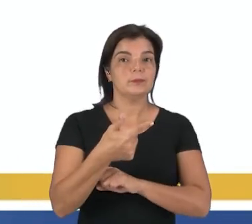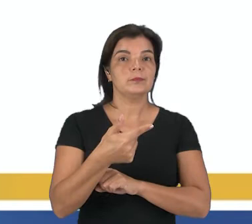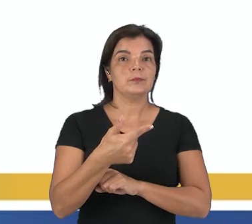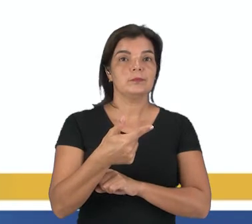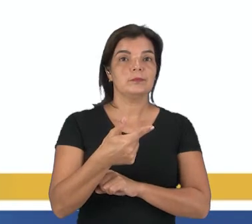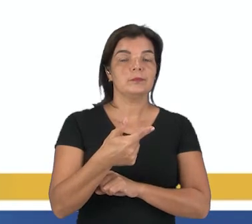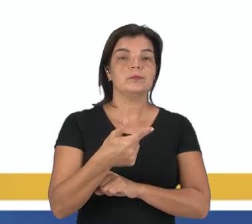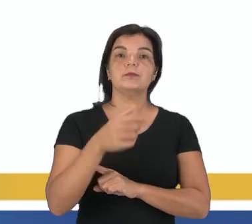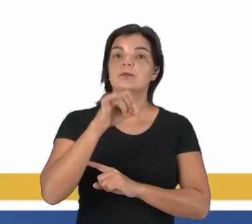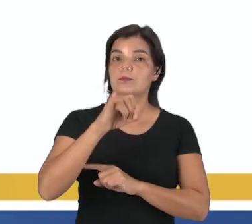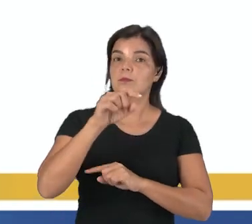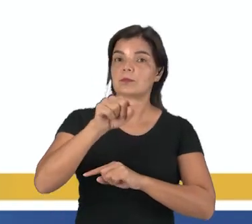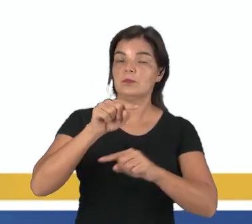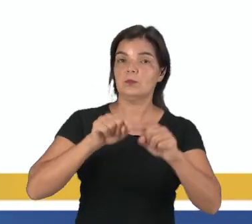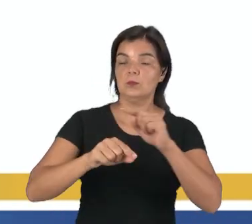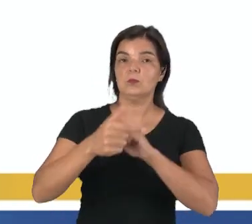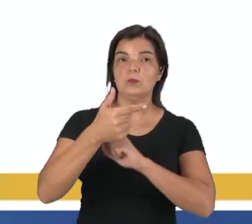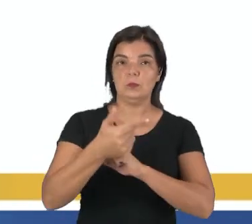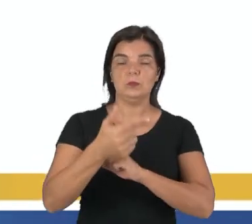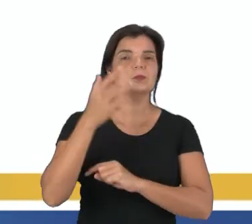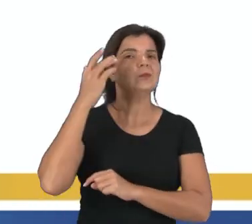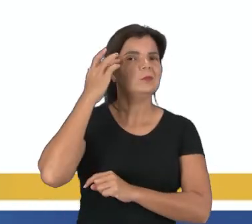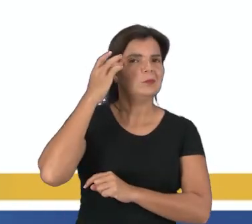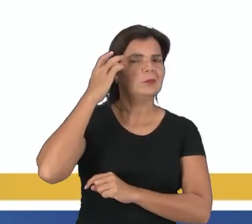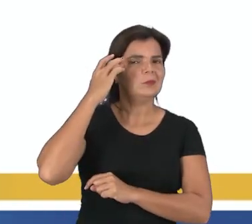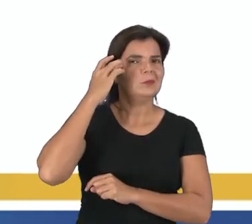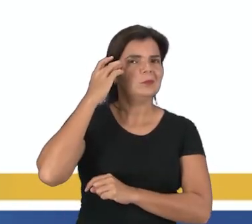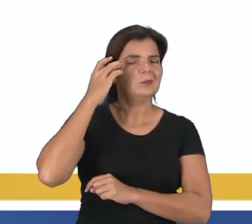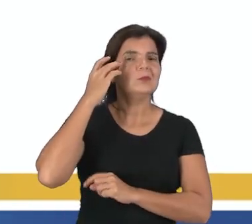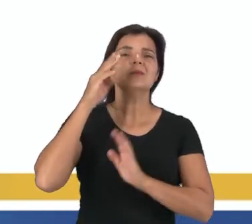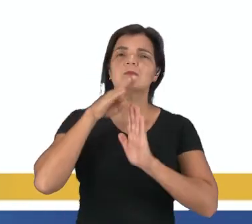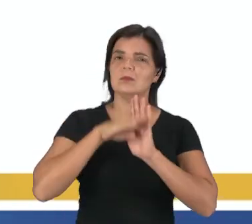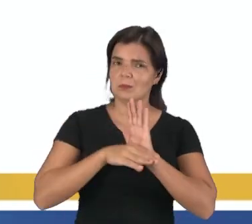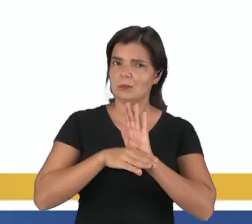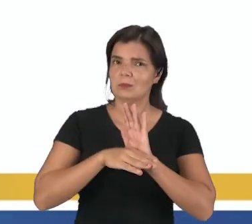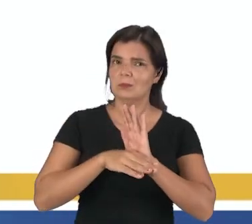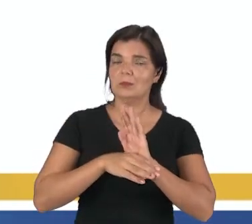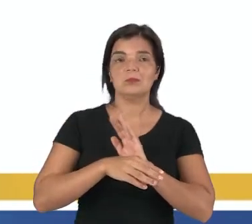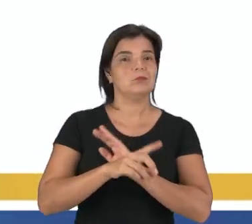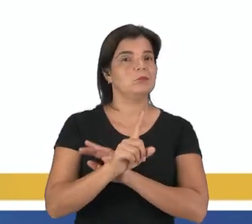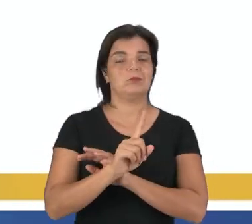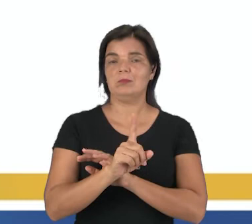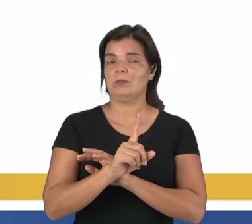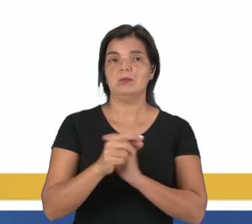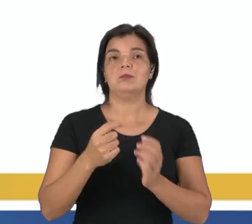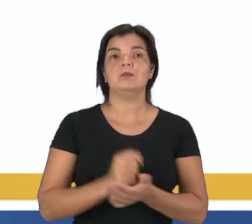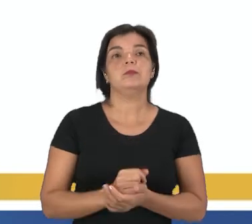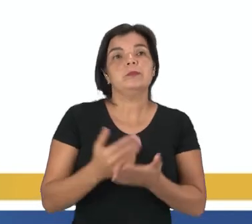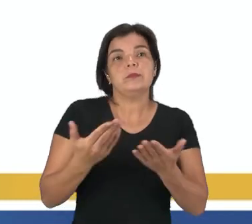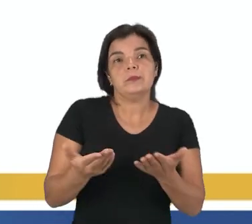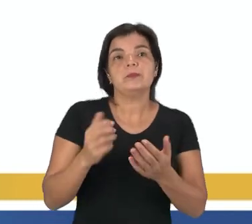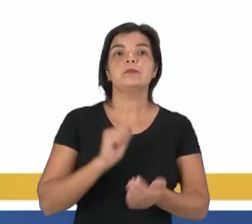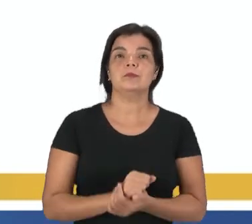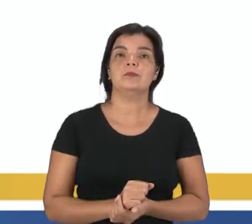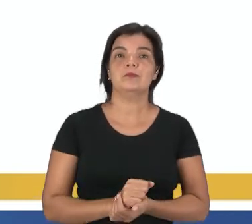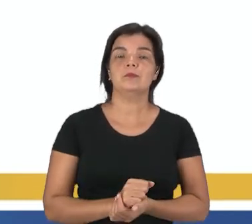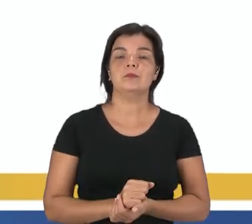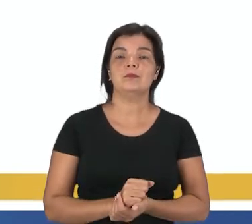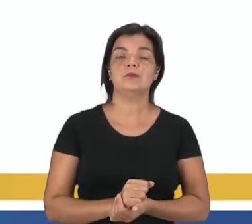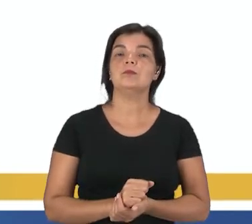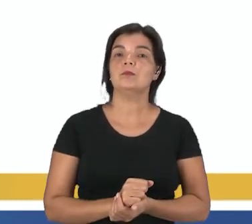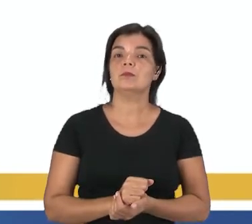2. Se eu dividir a vazão por 2, será que realmente o tempo vai diminuir? Não. Então, eu tenho